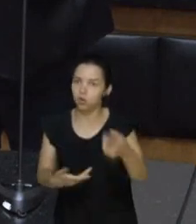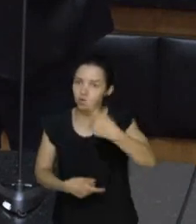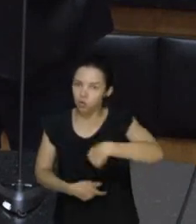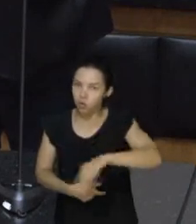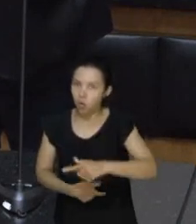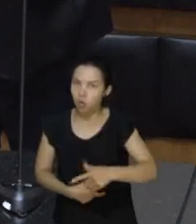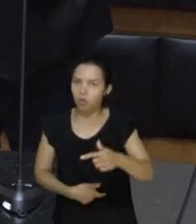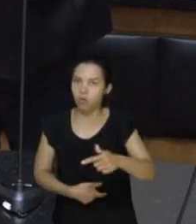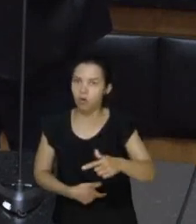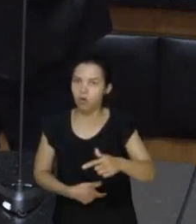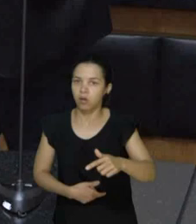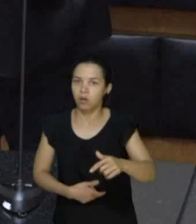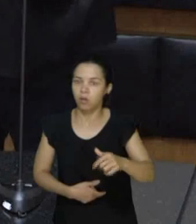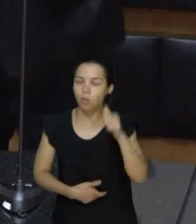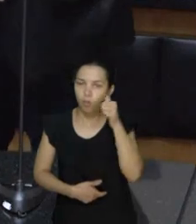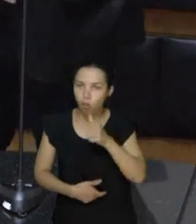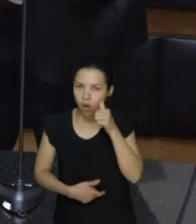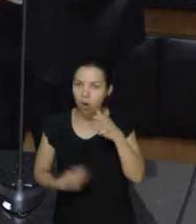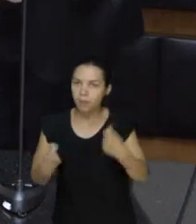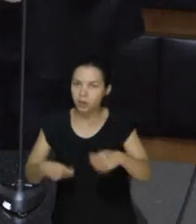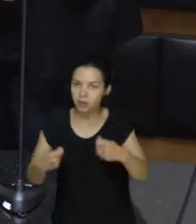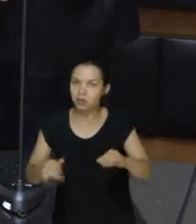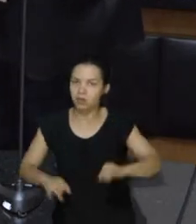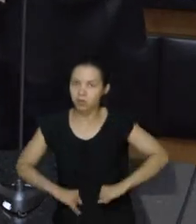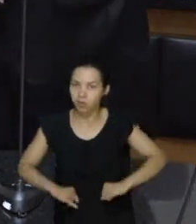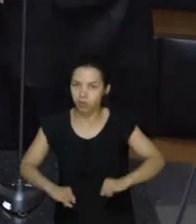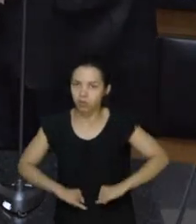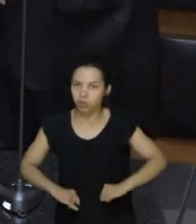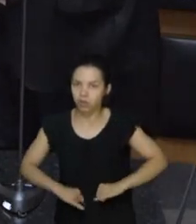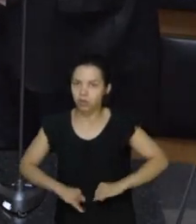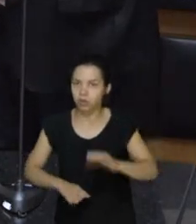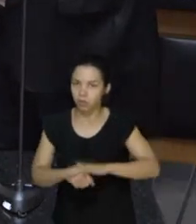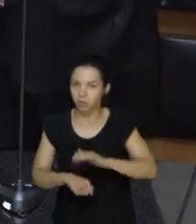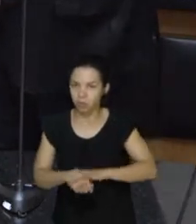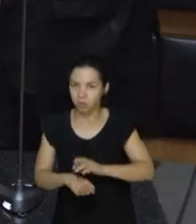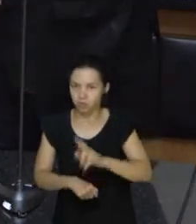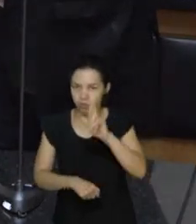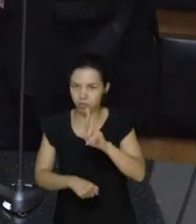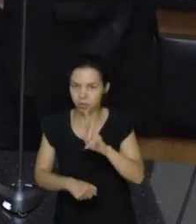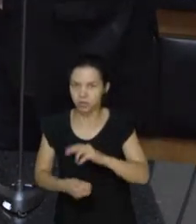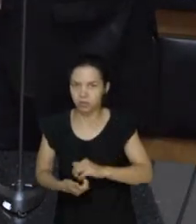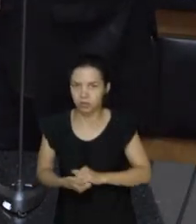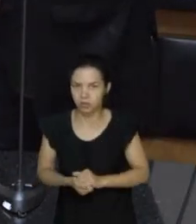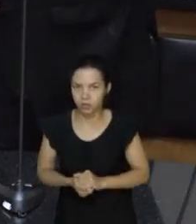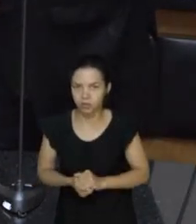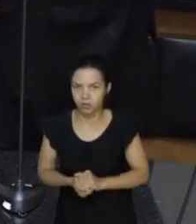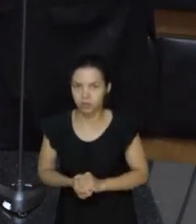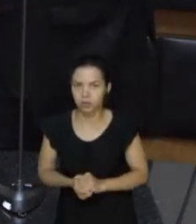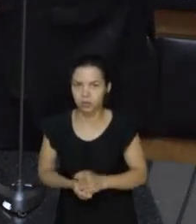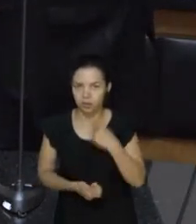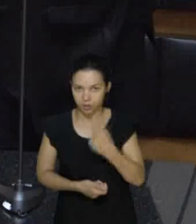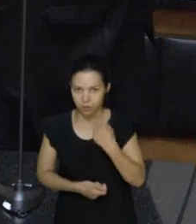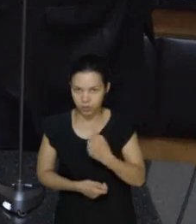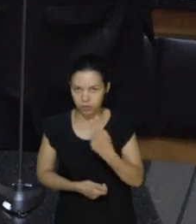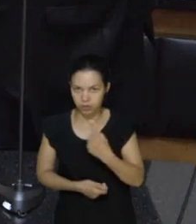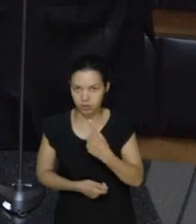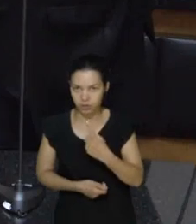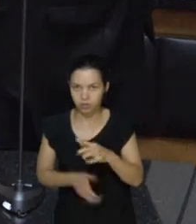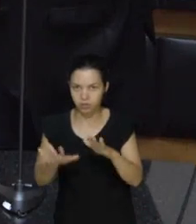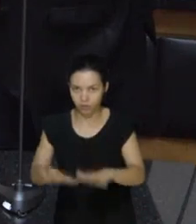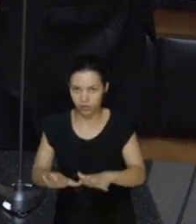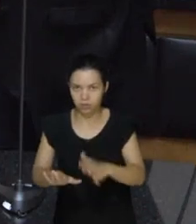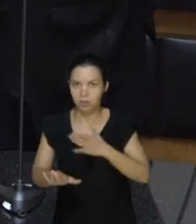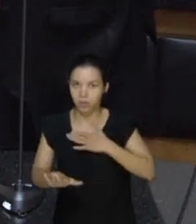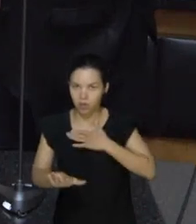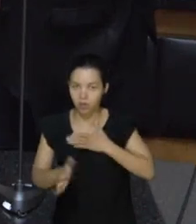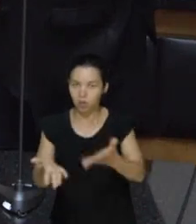discutir violência doméstica quando elas são vítimas e não autoras. Só isso. Deputada, fica aqui o meu